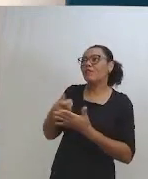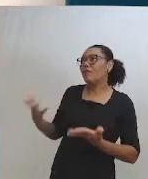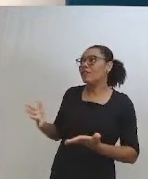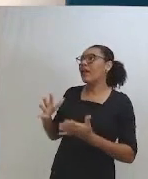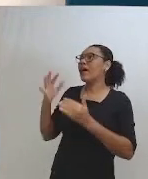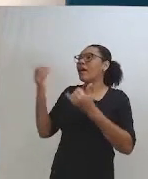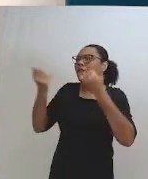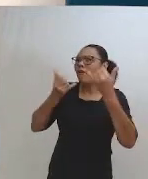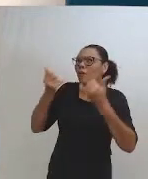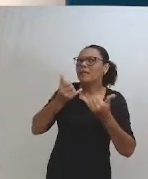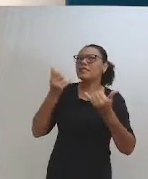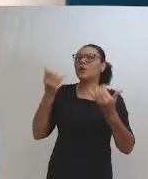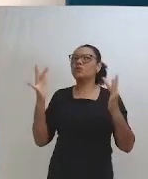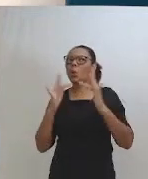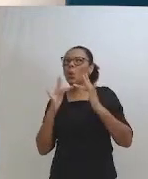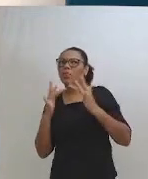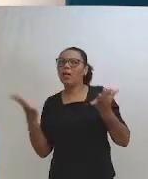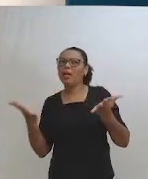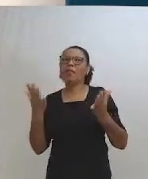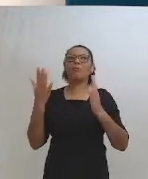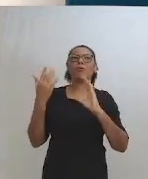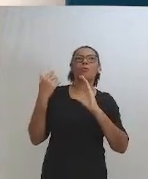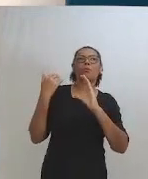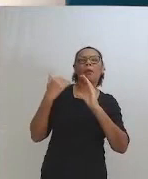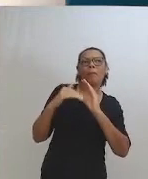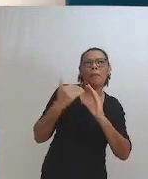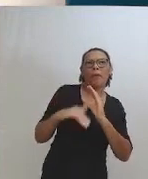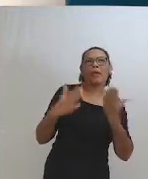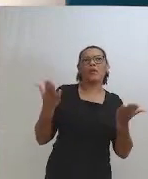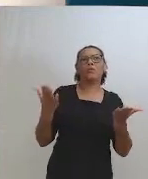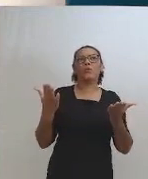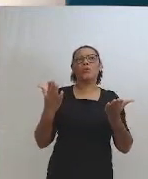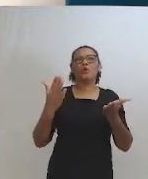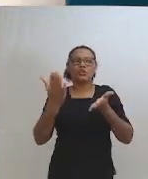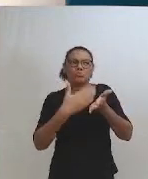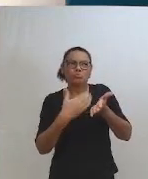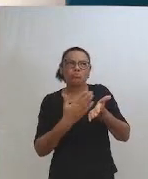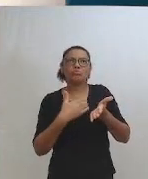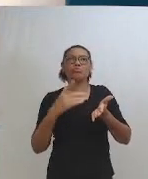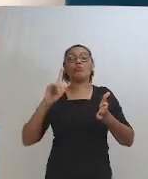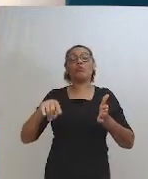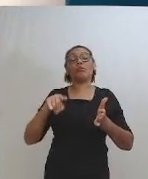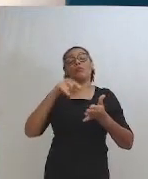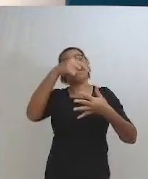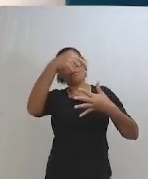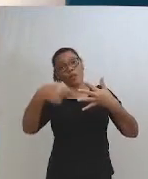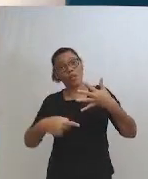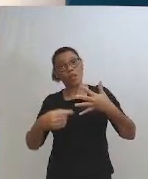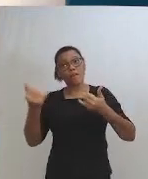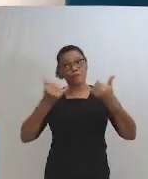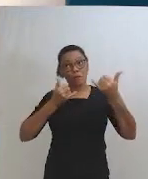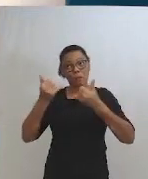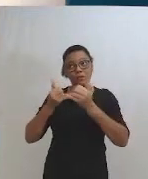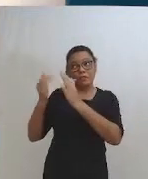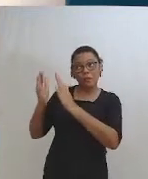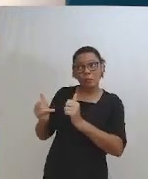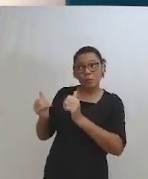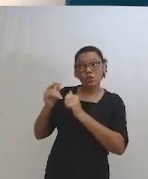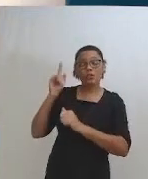de e-mail? Eu vou dar informação de agenda? Que foram informações, inclusive, que foram solicitadas naquele processo que a gente